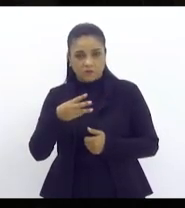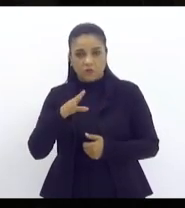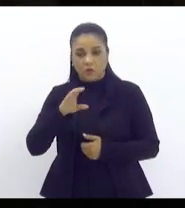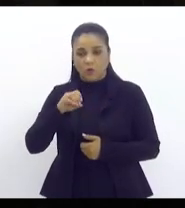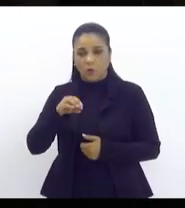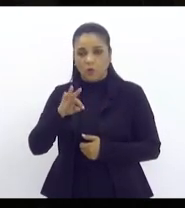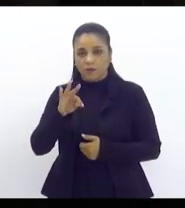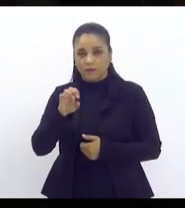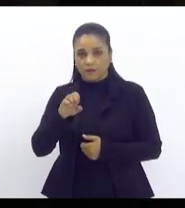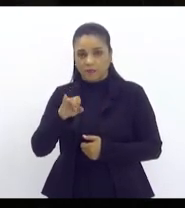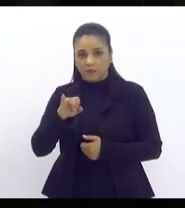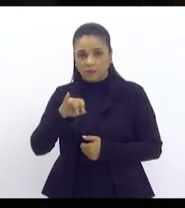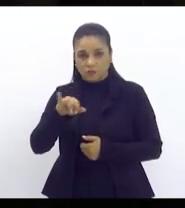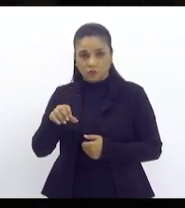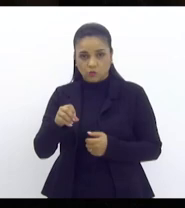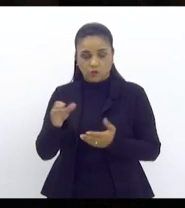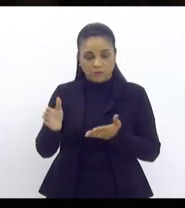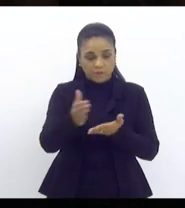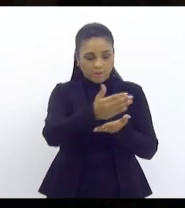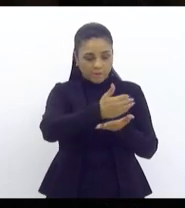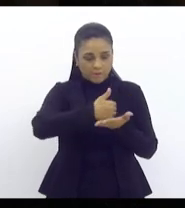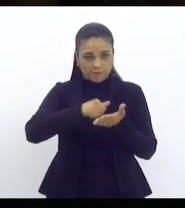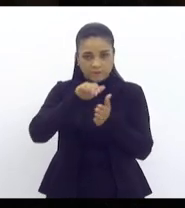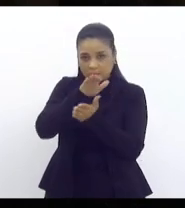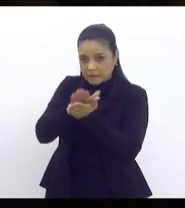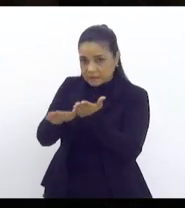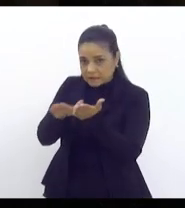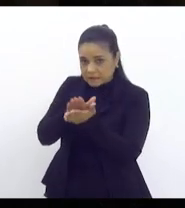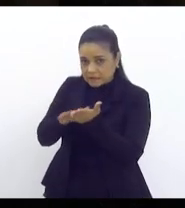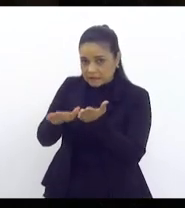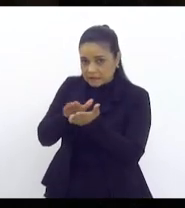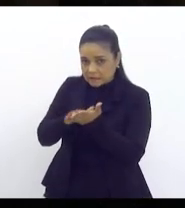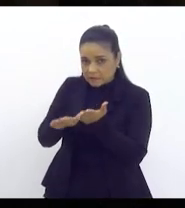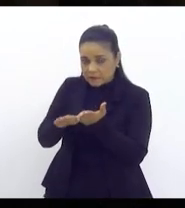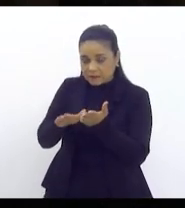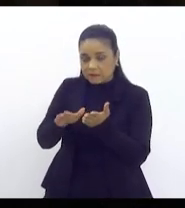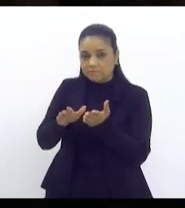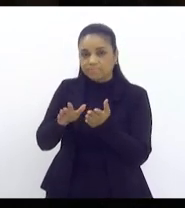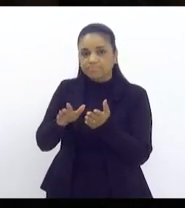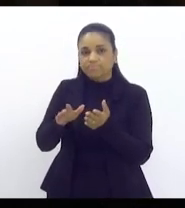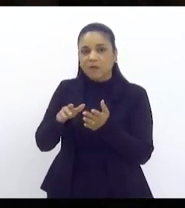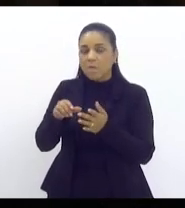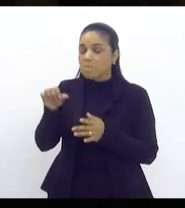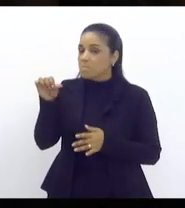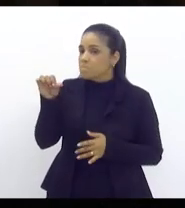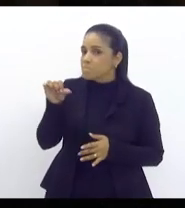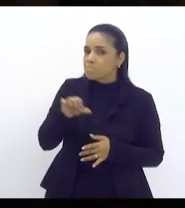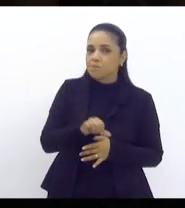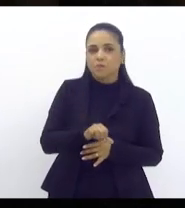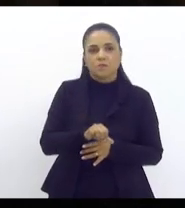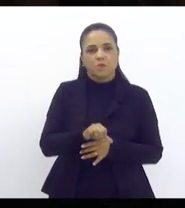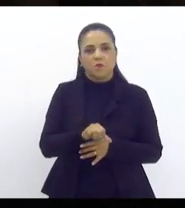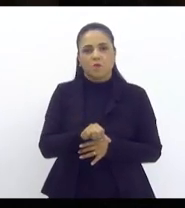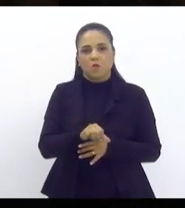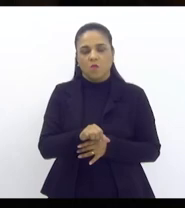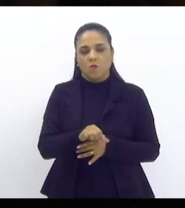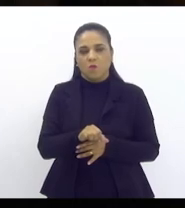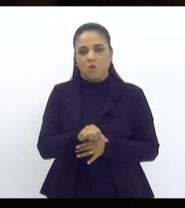das receitas e despesas é muito pior do